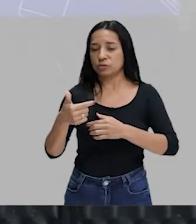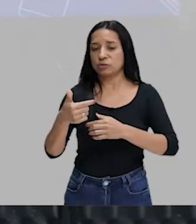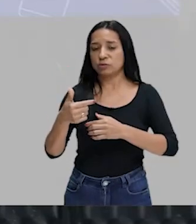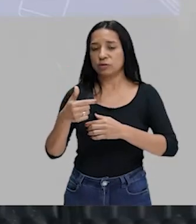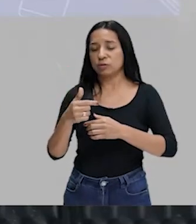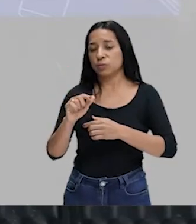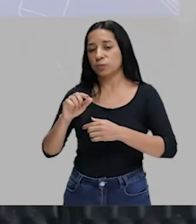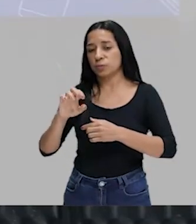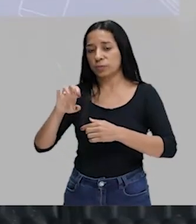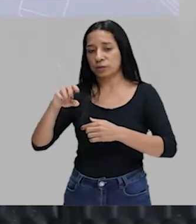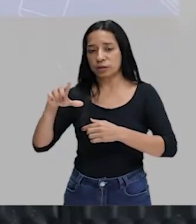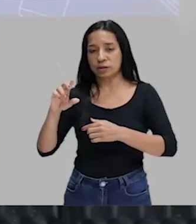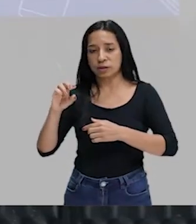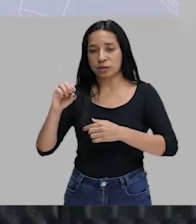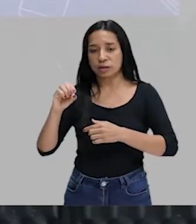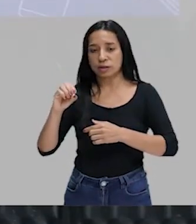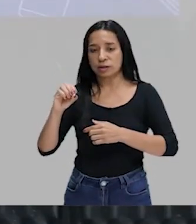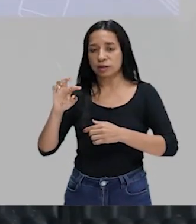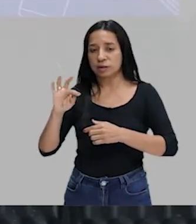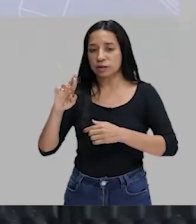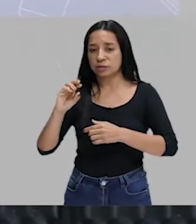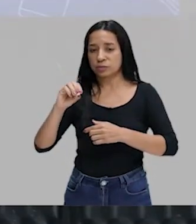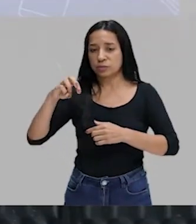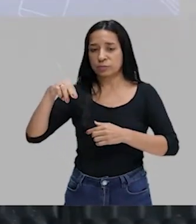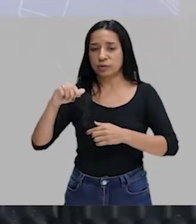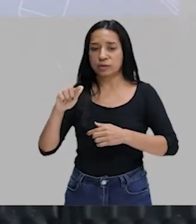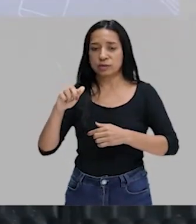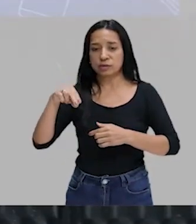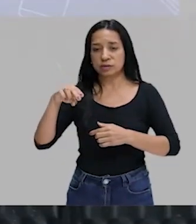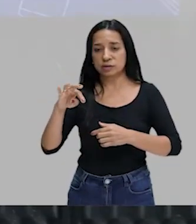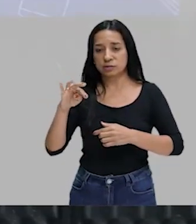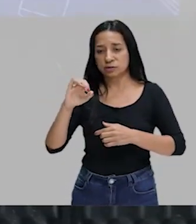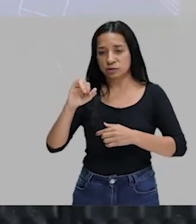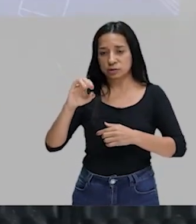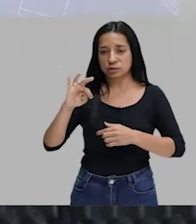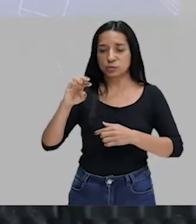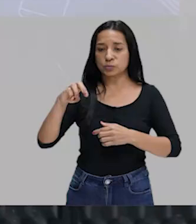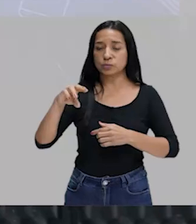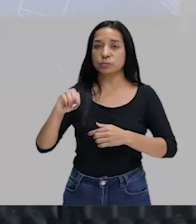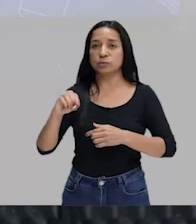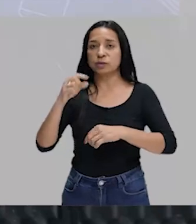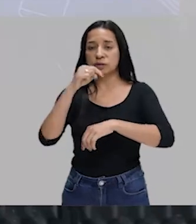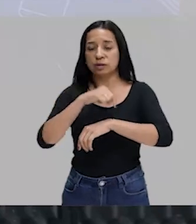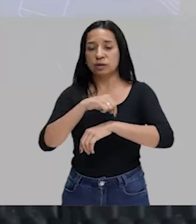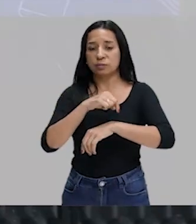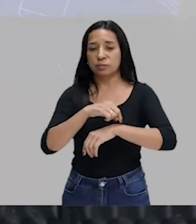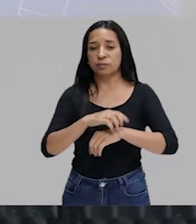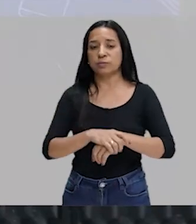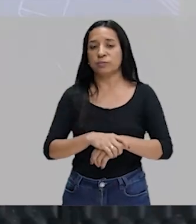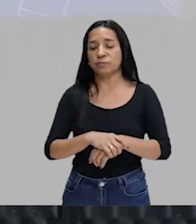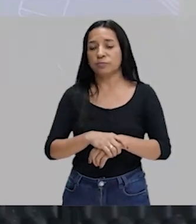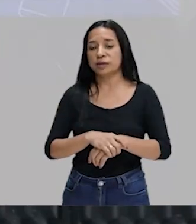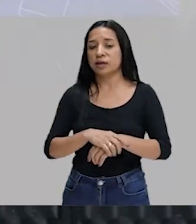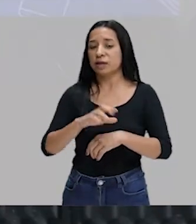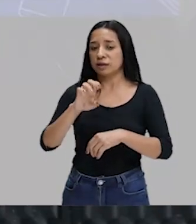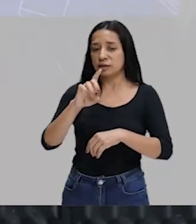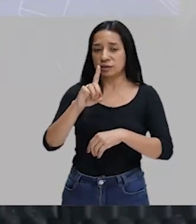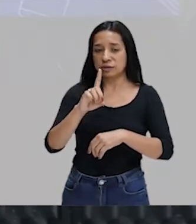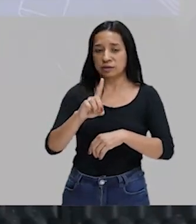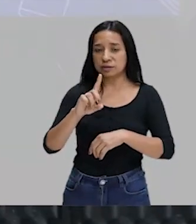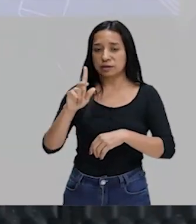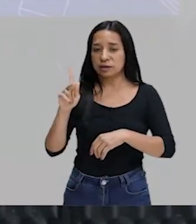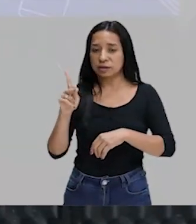hidrogênio, gravidade e poeira estrelar, né? E a letra E, hidrogênio, gravidade e hélio, ok?